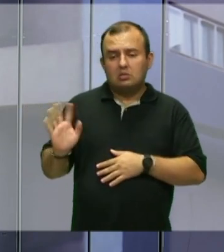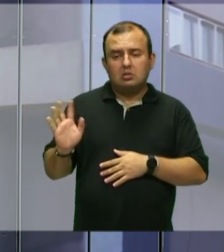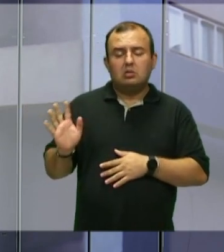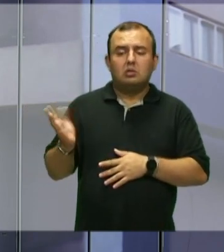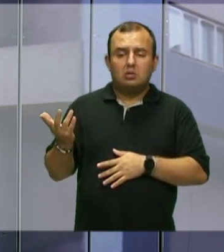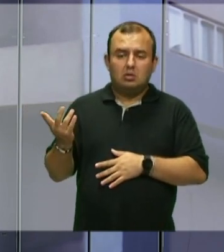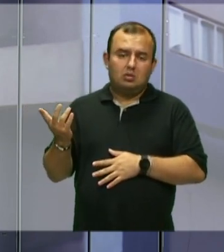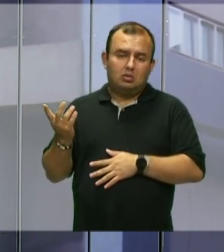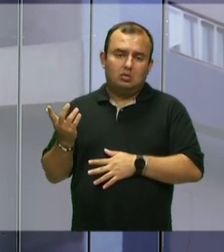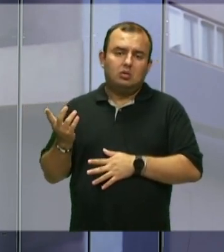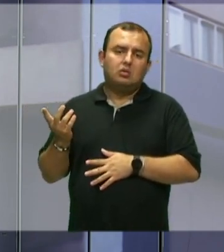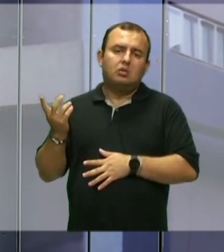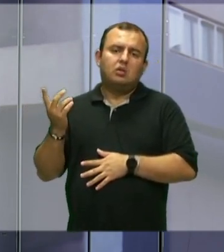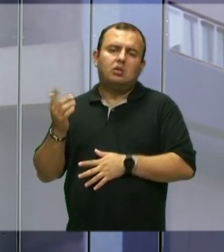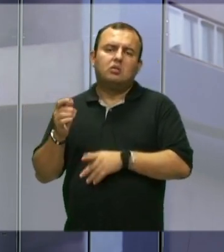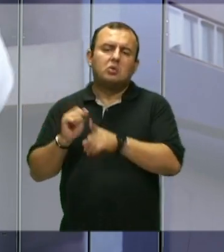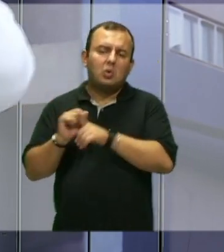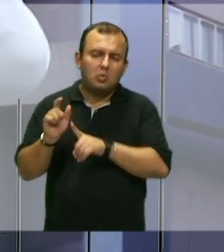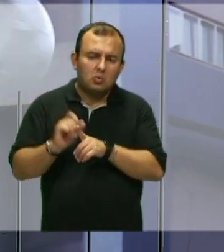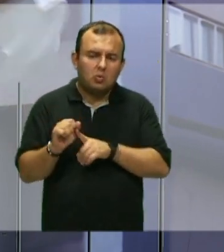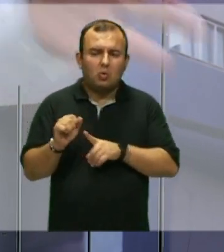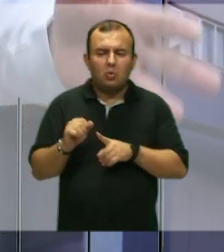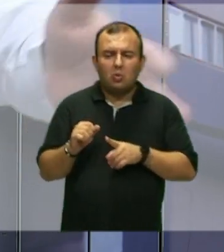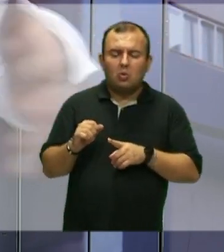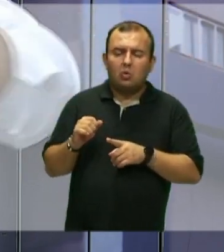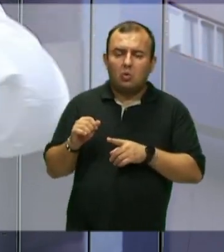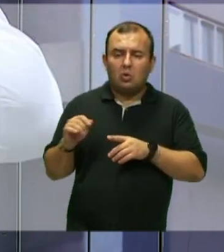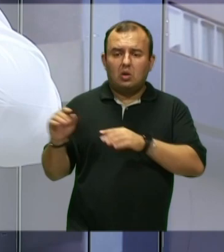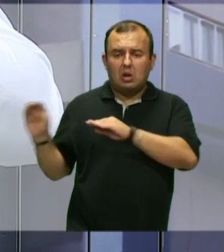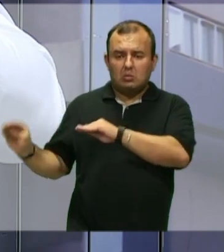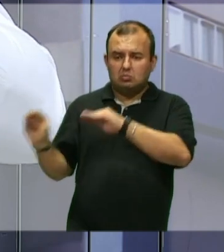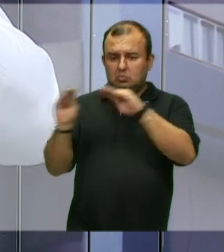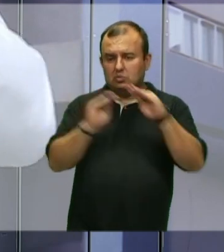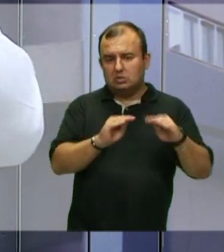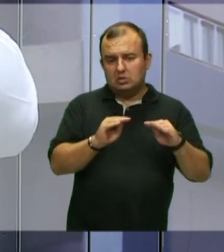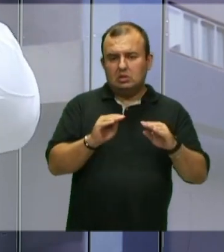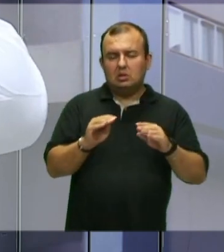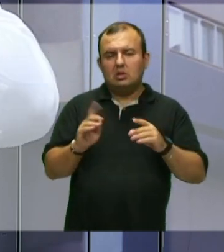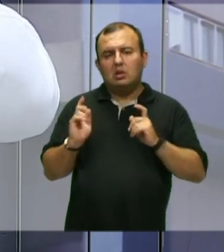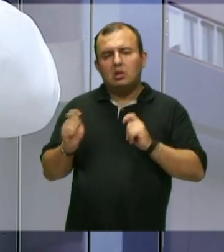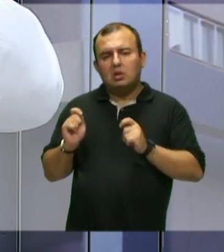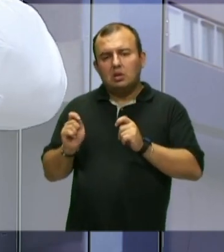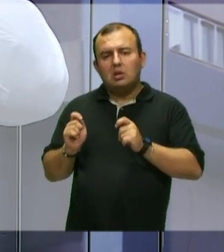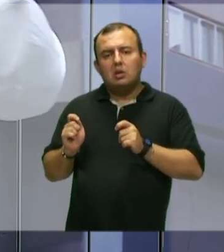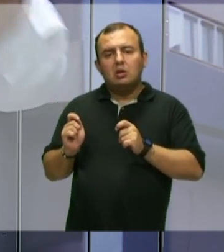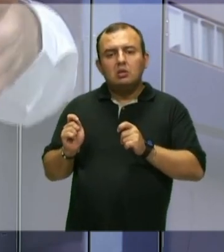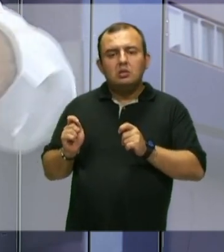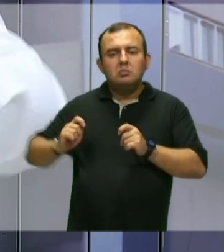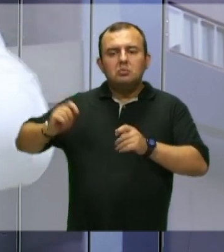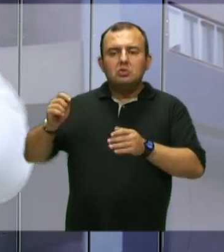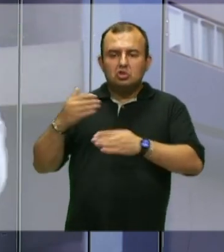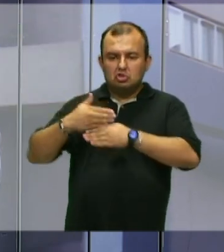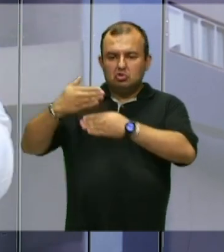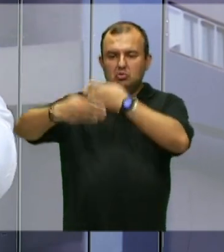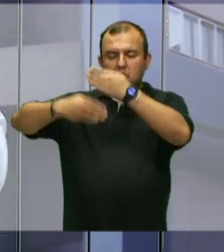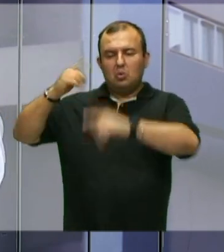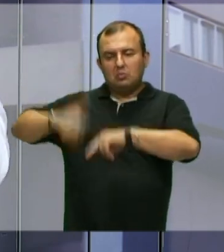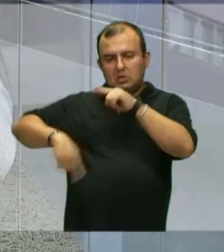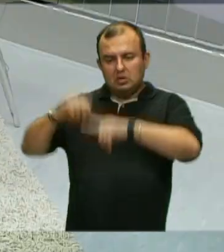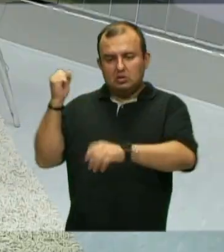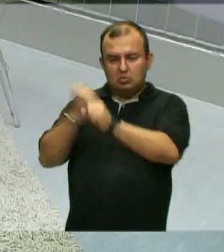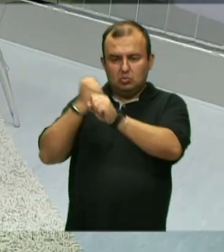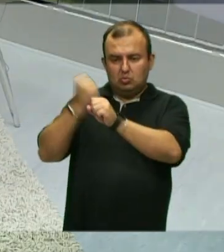Comercializando, né? Fretes, enfim, mudanças, carroça com tração animal para carregar tijolo, carregar material de